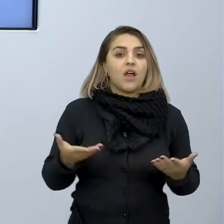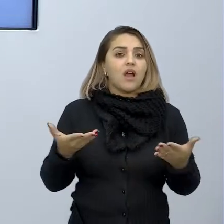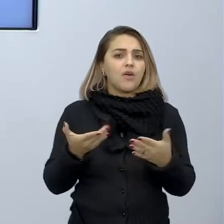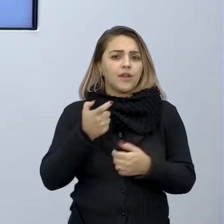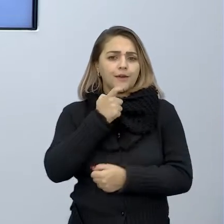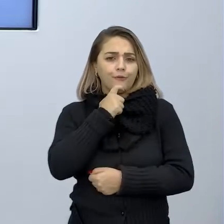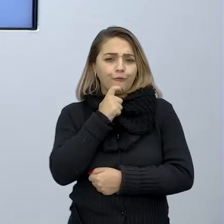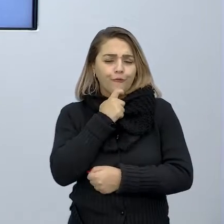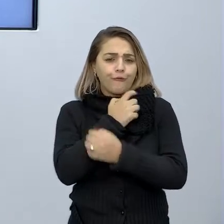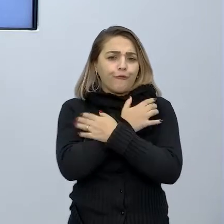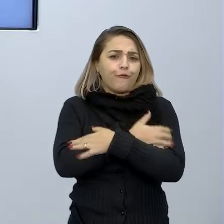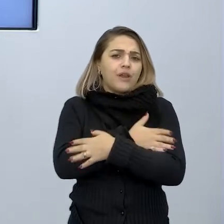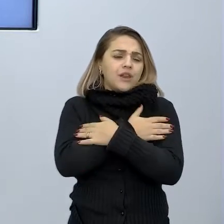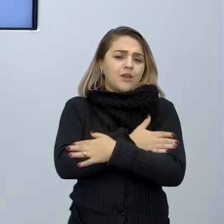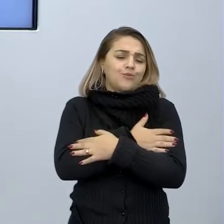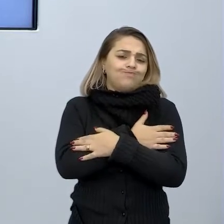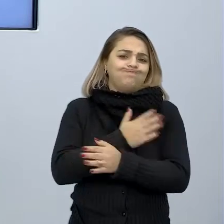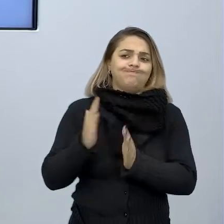em São Paulo.